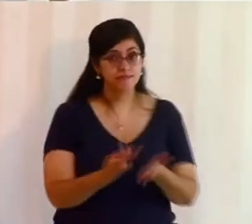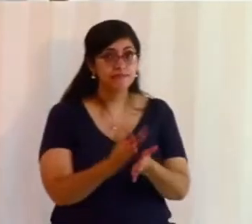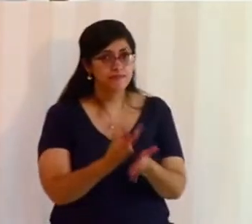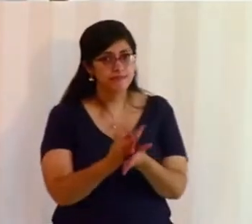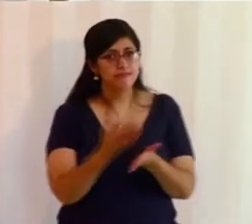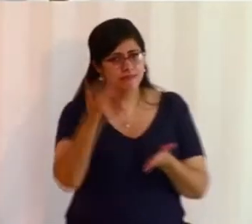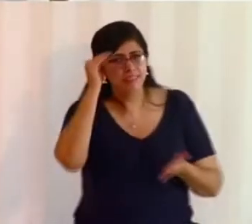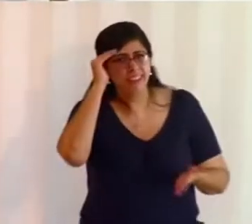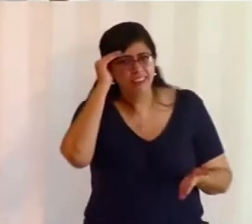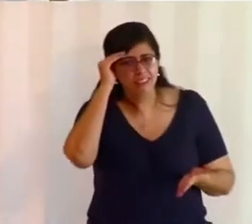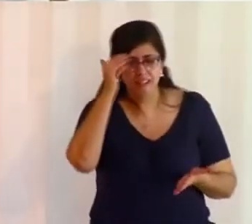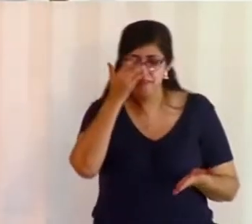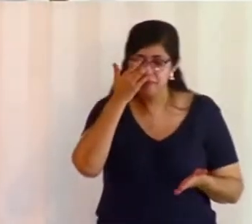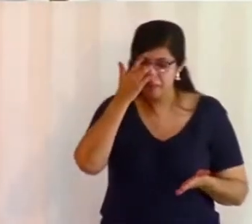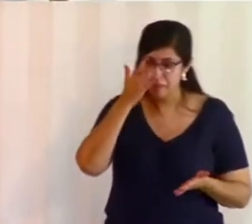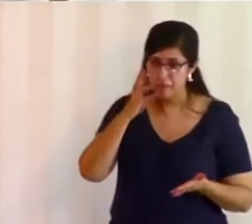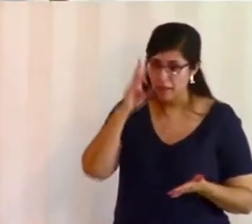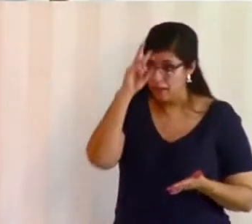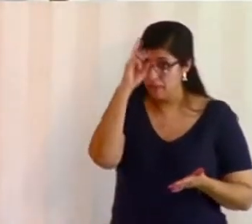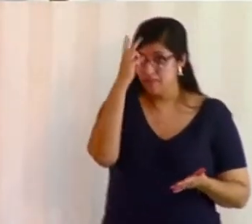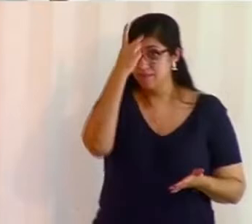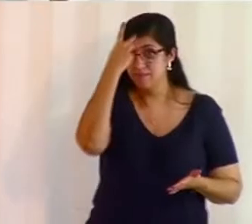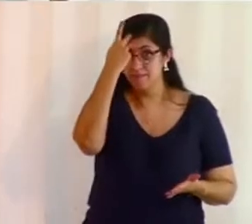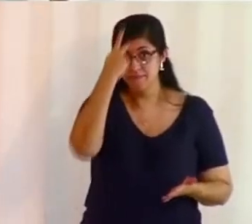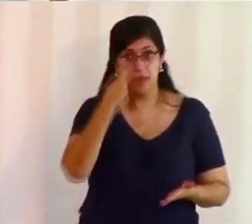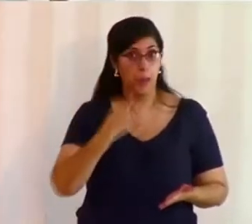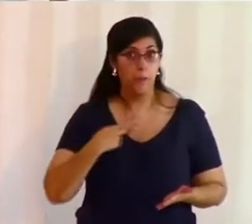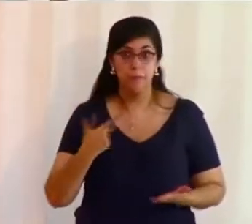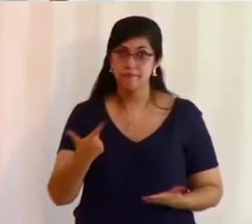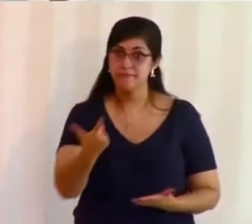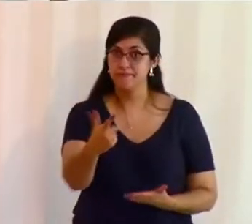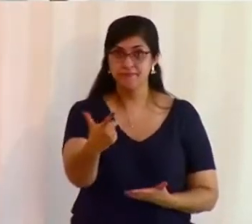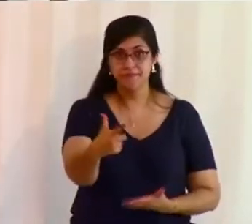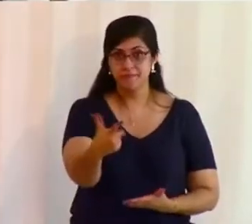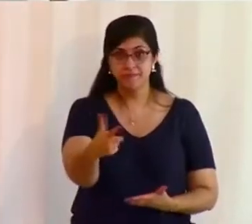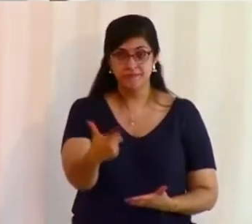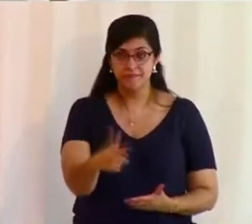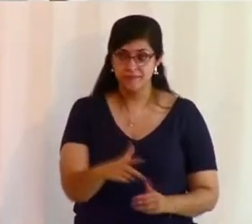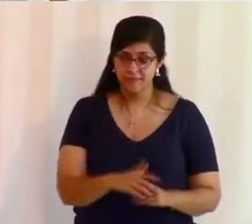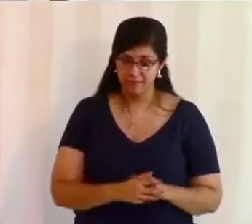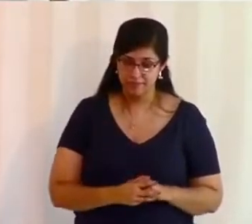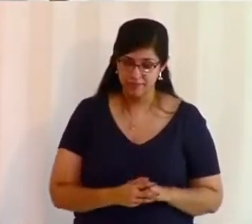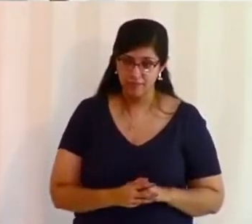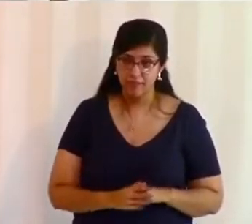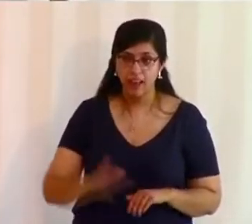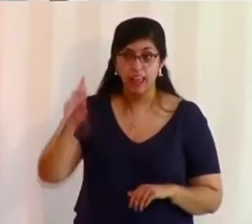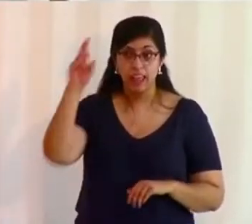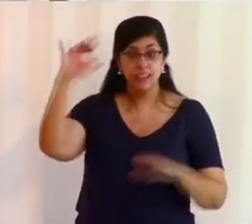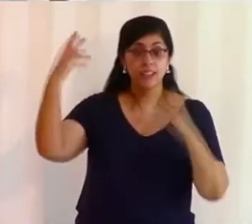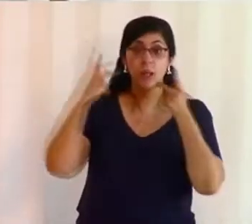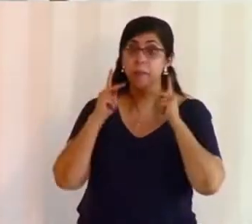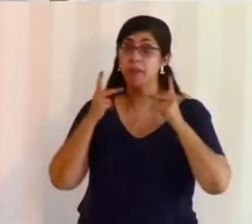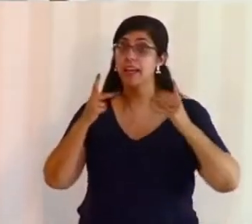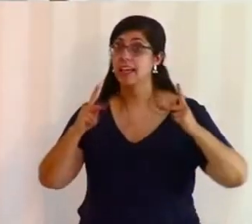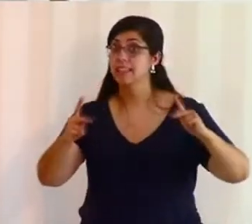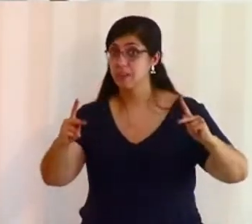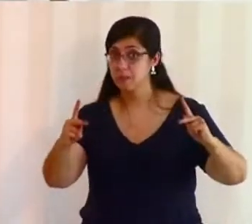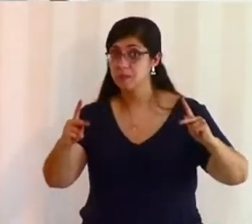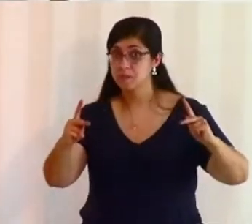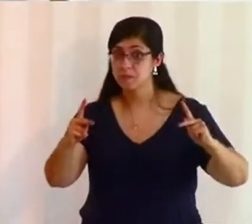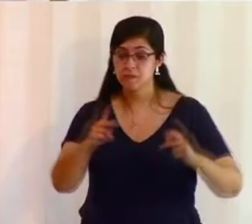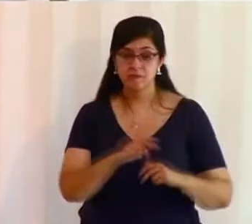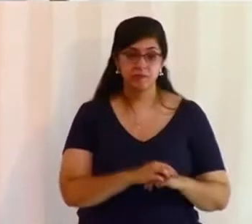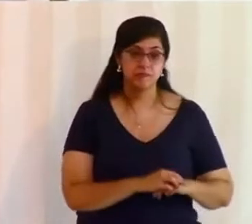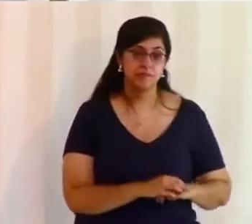minhas palavras que eu vou lhe convencer que você precisa de Jesus. A pregação vem, a pregação é necessária, porque a fé virá pela pregação,